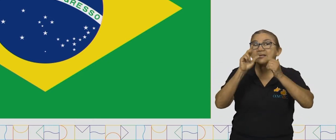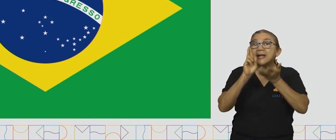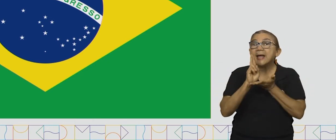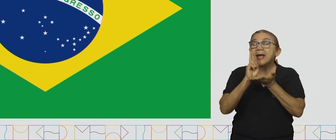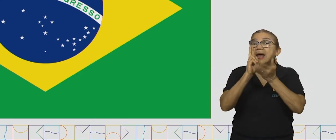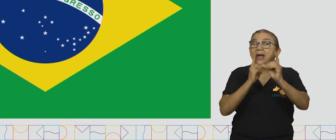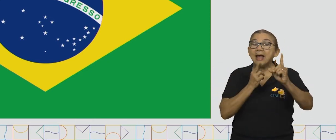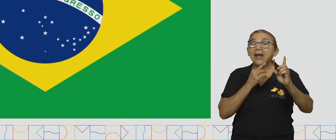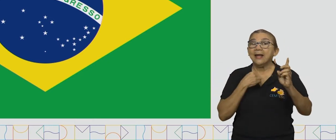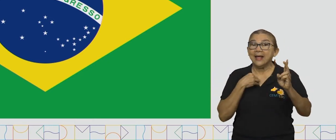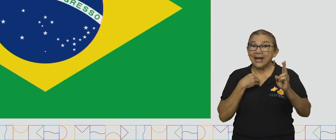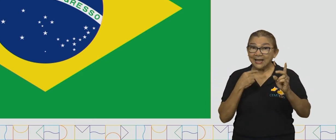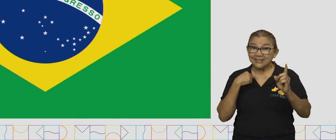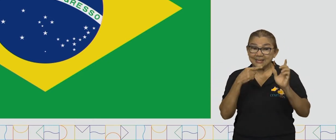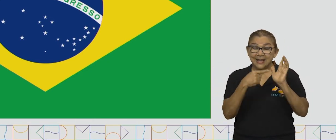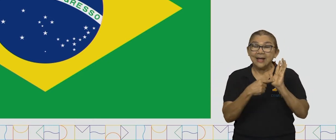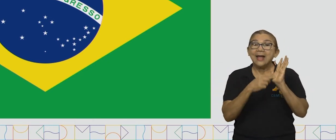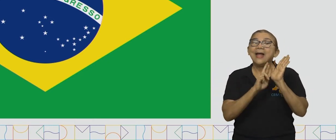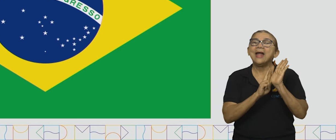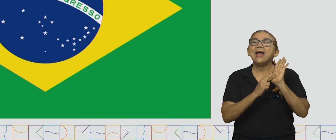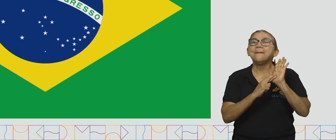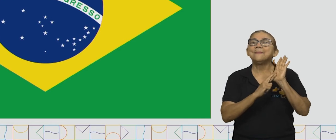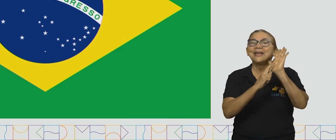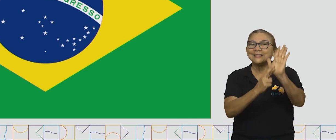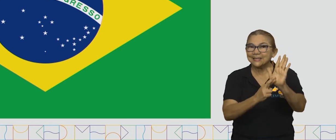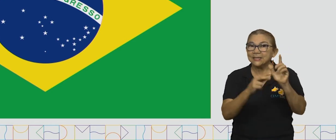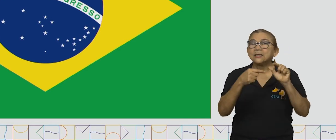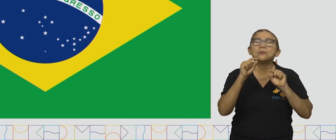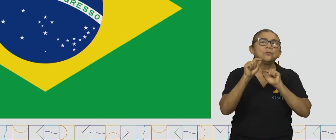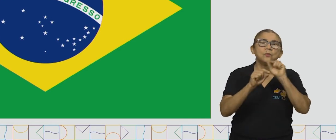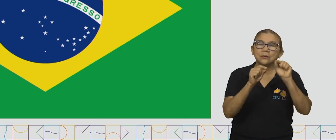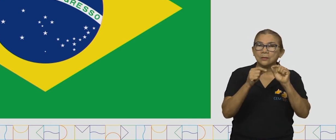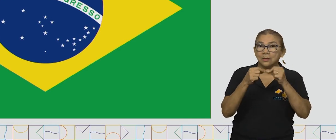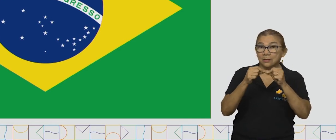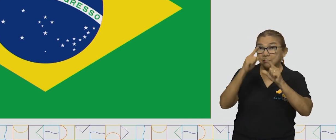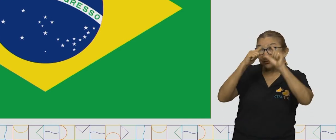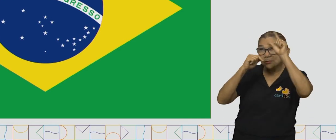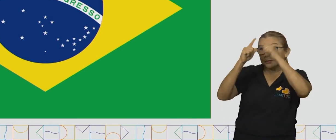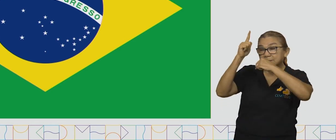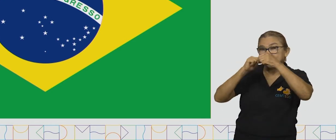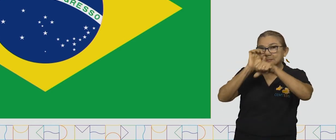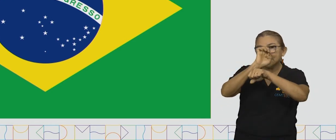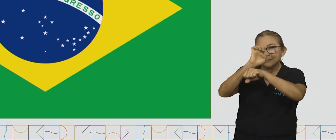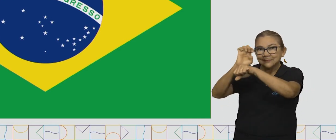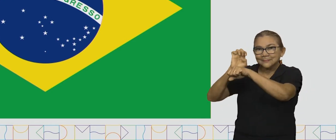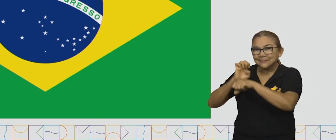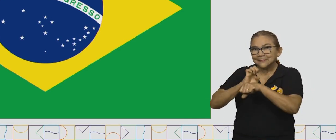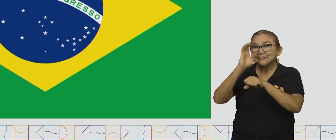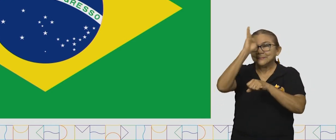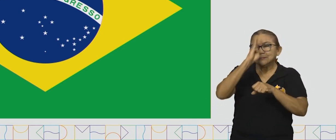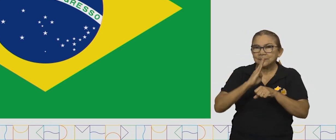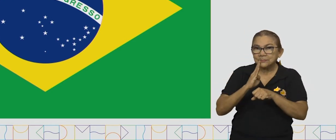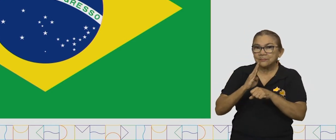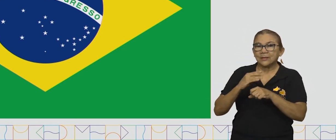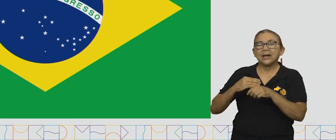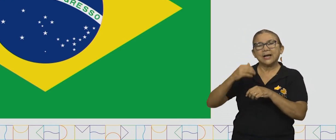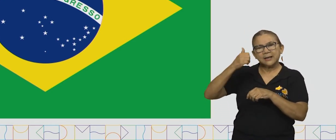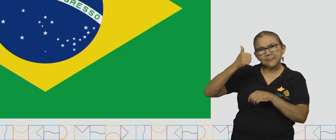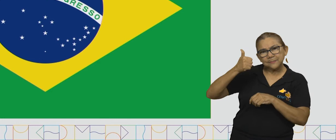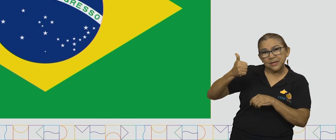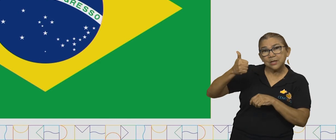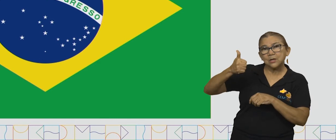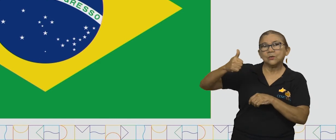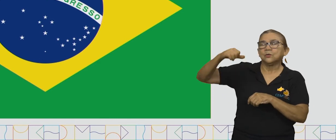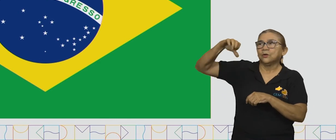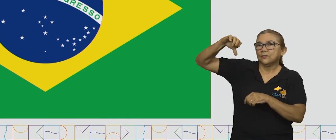brasileiros. E de 1960 a 1968, essa nova bandeira passou a ser a oficial